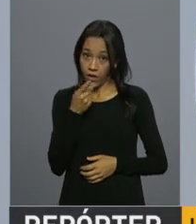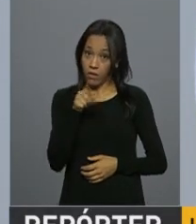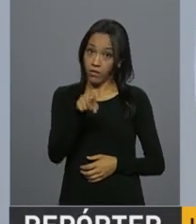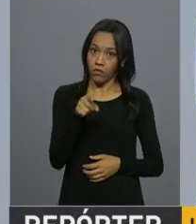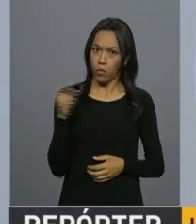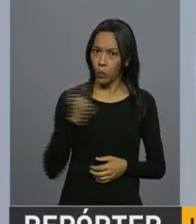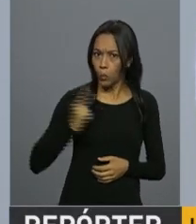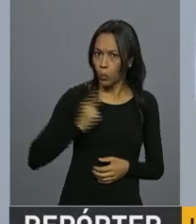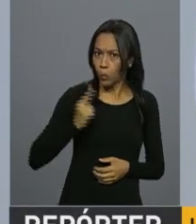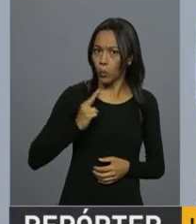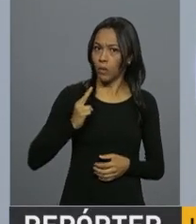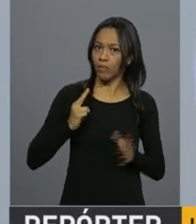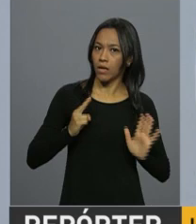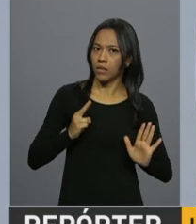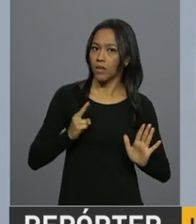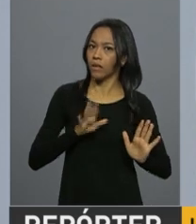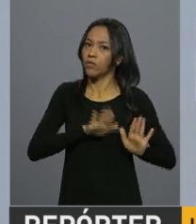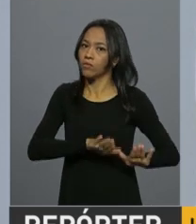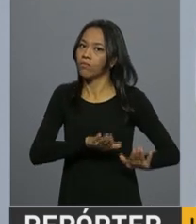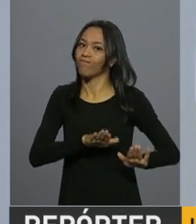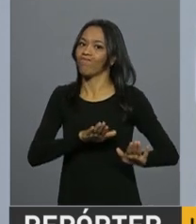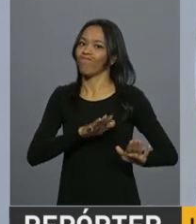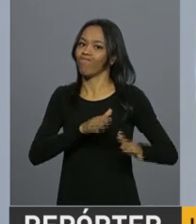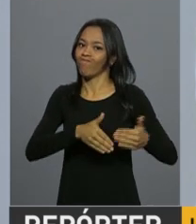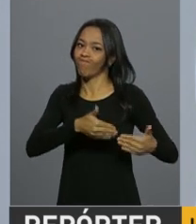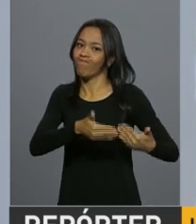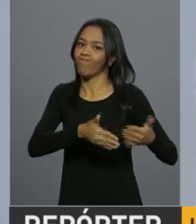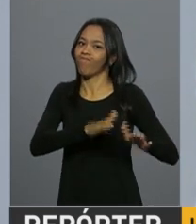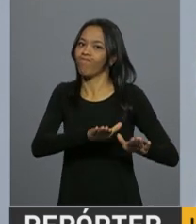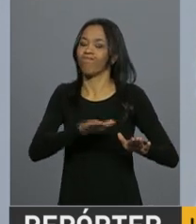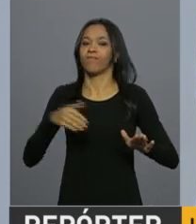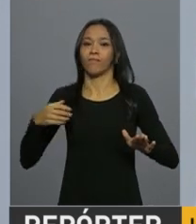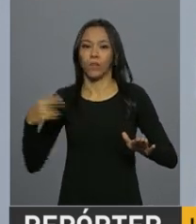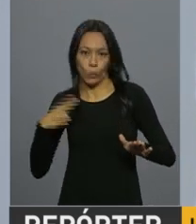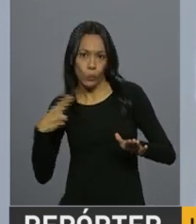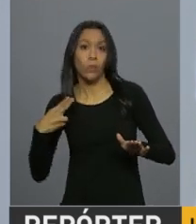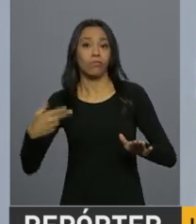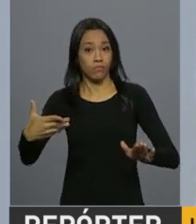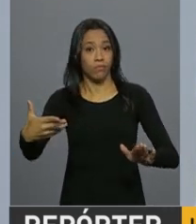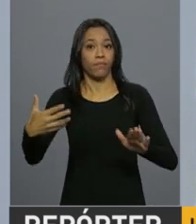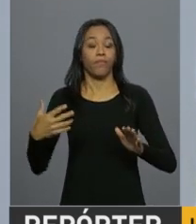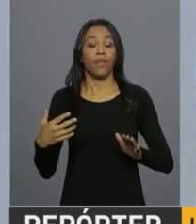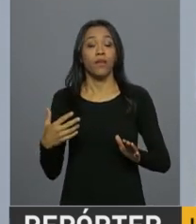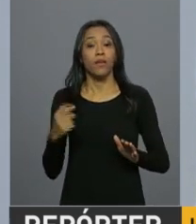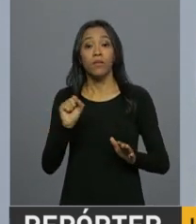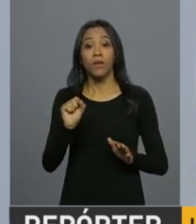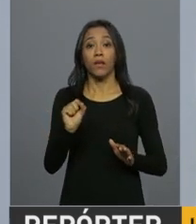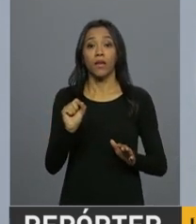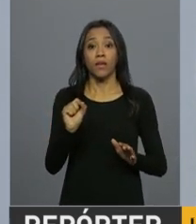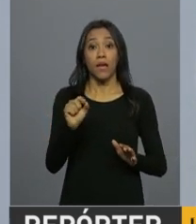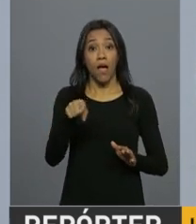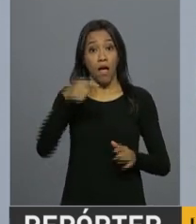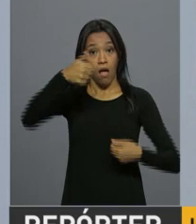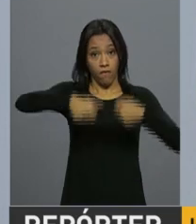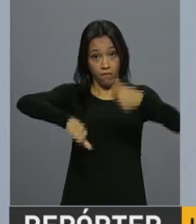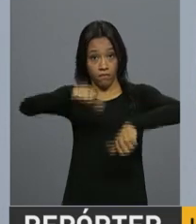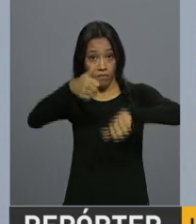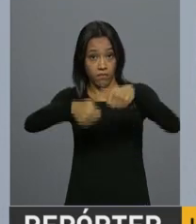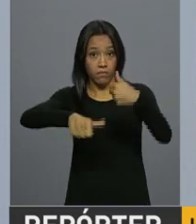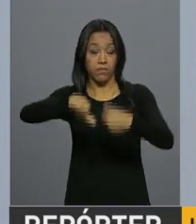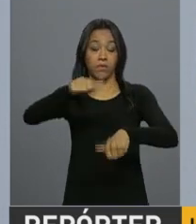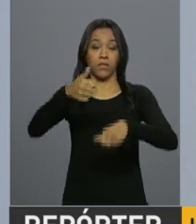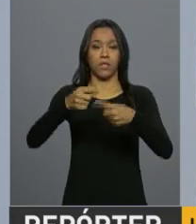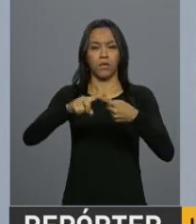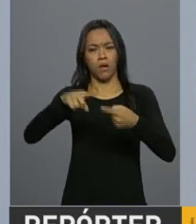mas por outro temos pressa mas por outro lado é importante de que a a avaliação